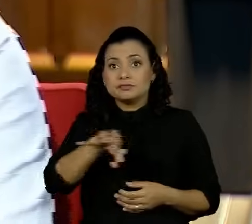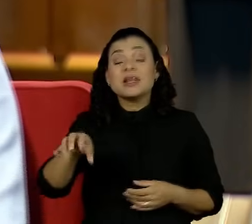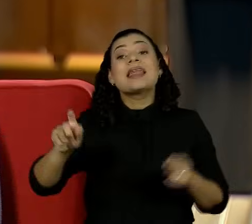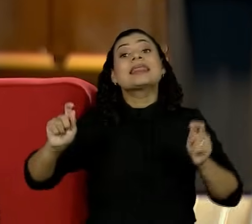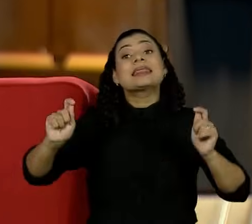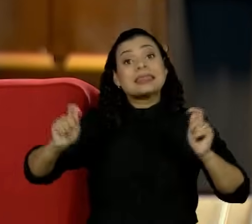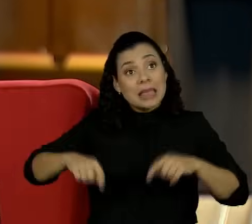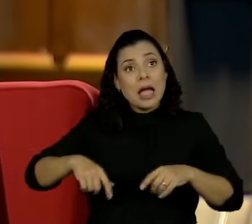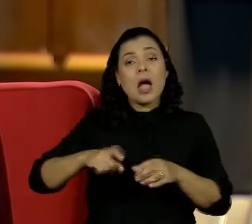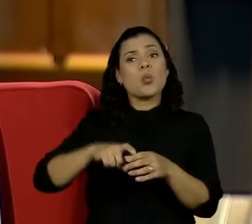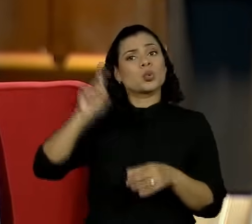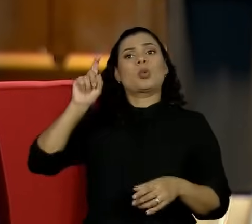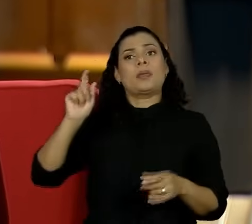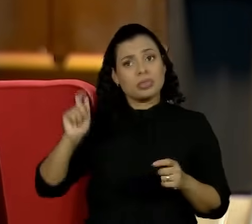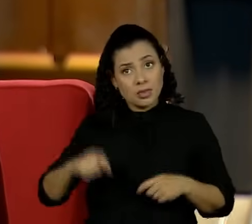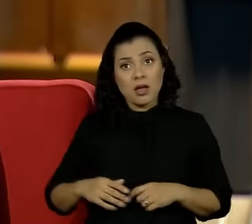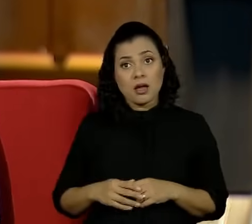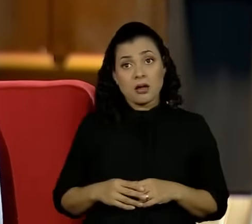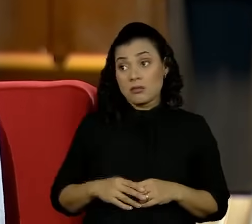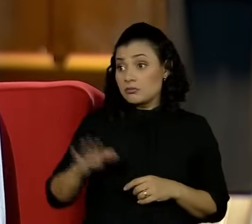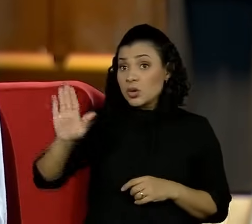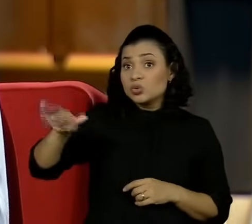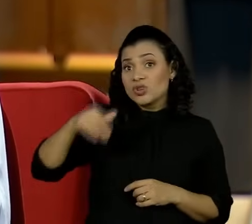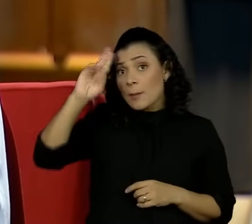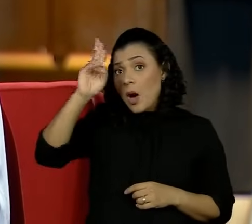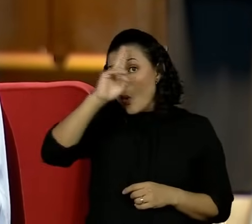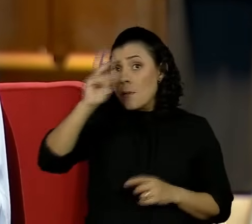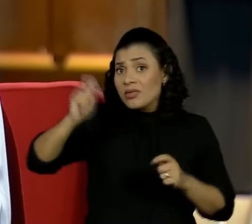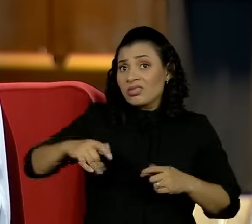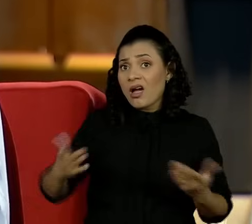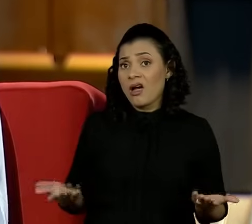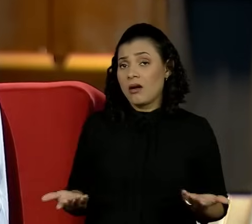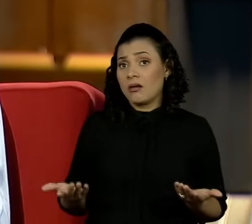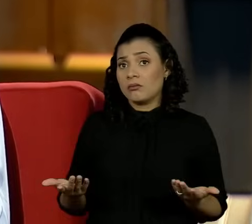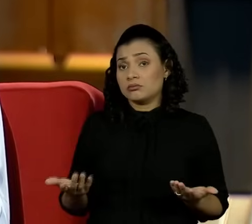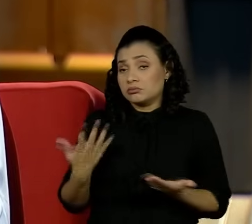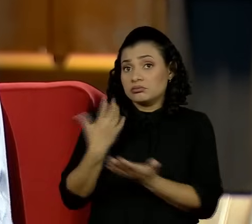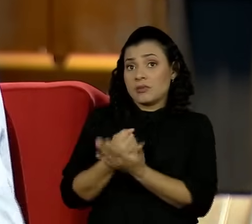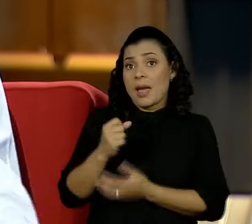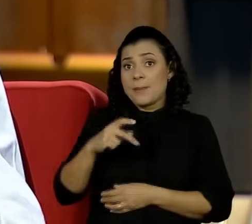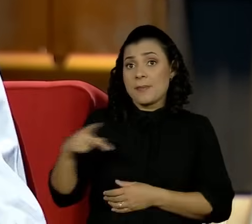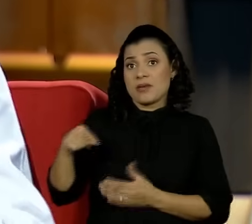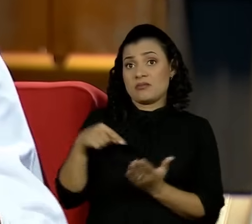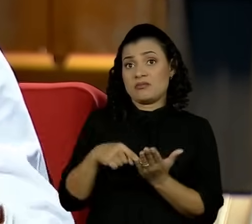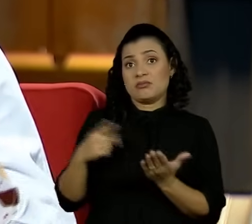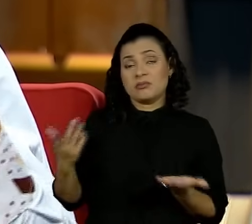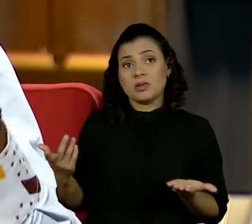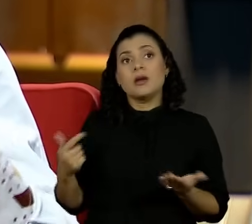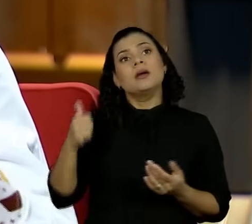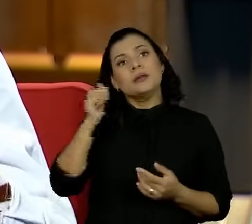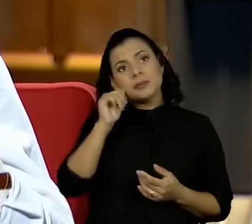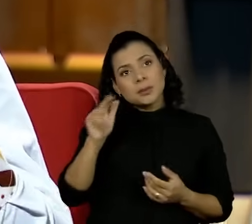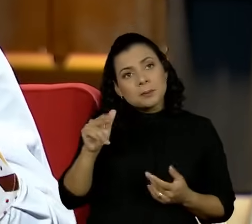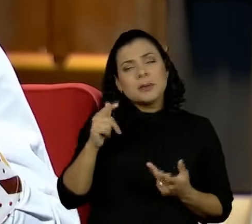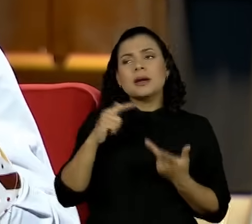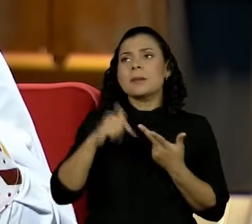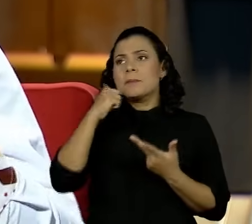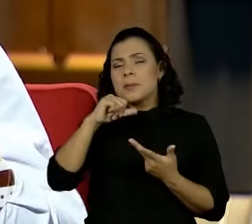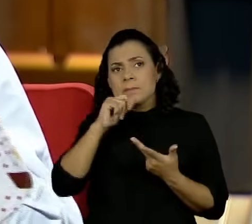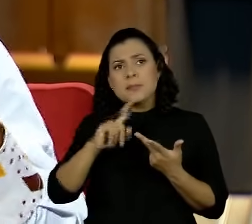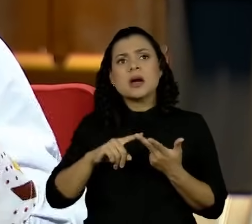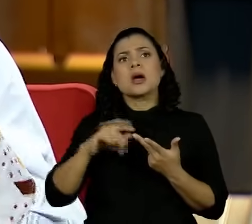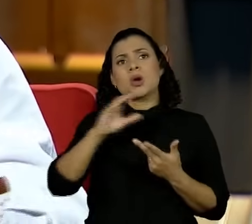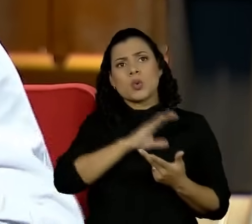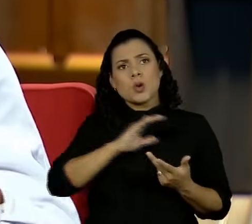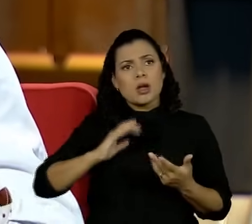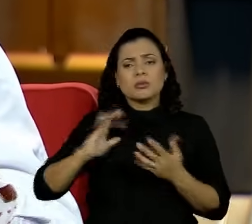você ser autônomo também. Sim. Eu posso chamar no aplicativo, né? Esse foi um trabalho que eu, minhas irmãs, minha mãe, né,